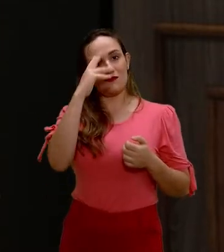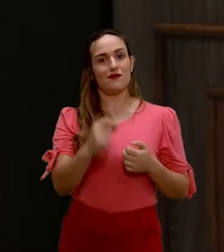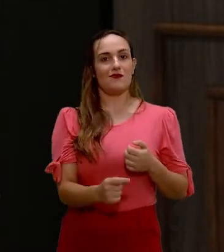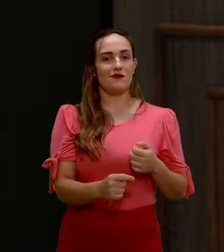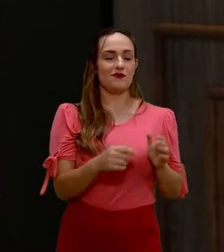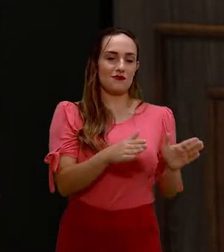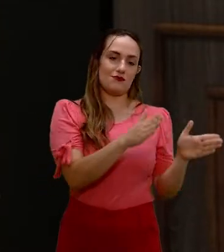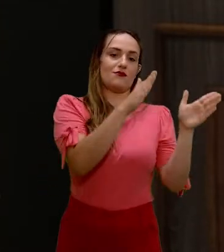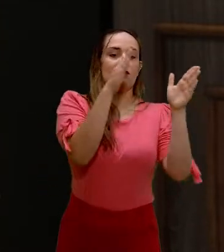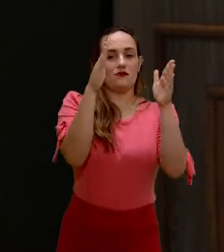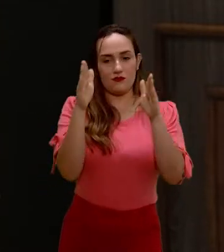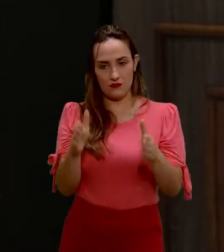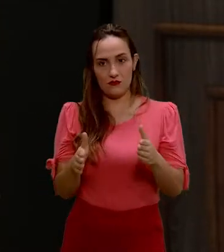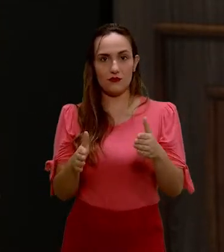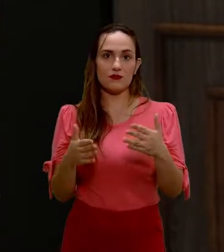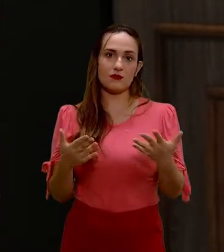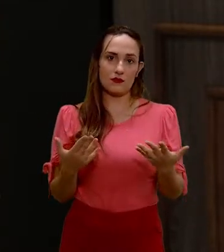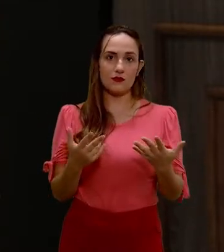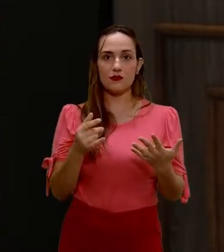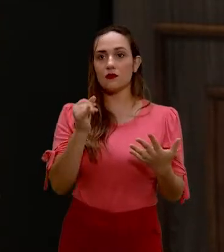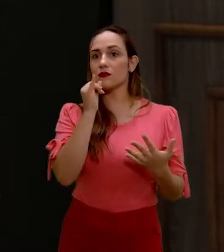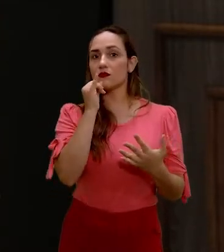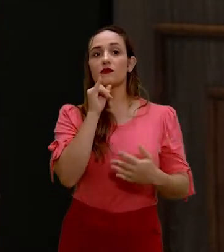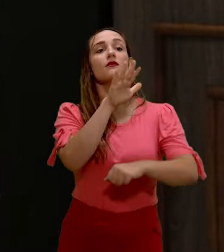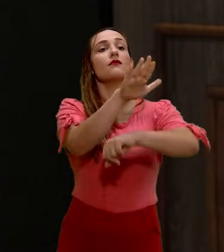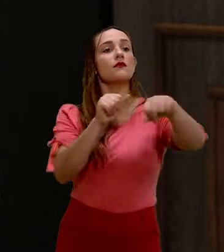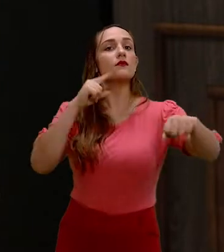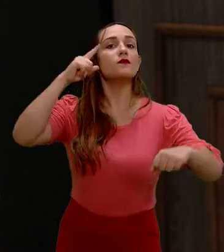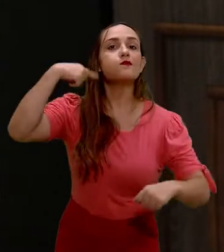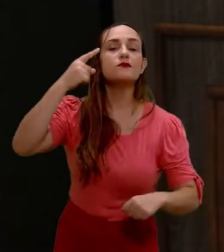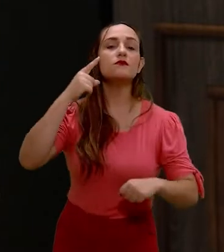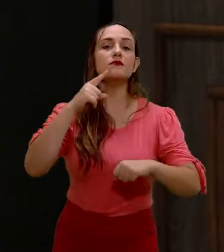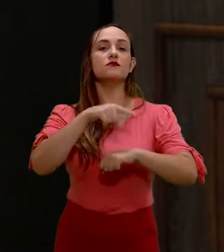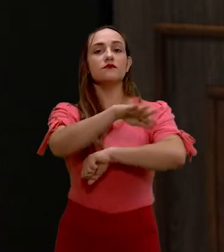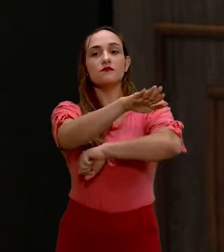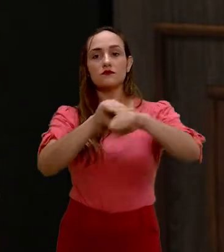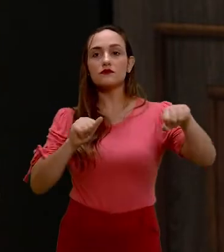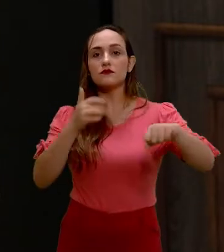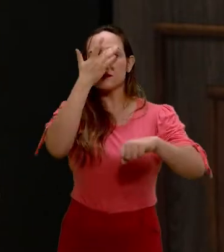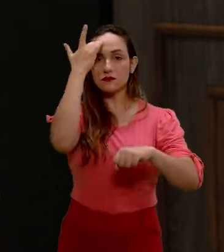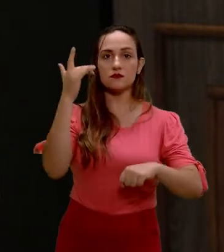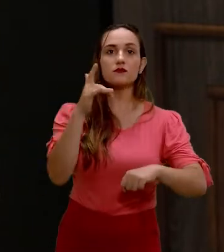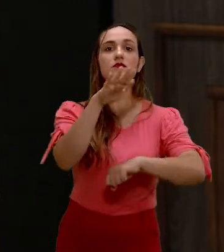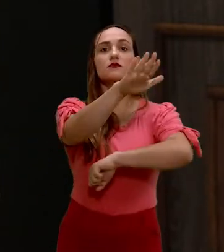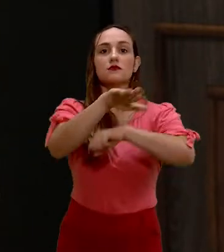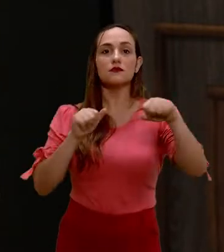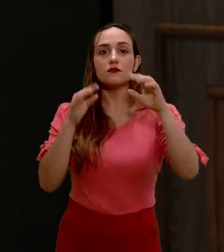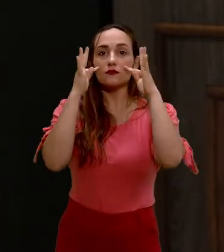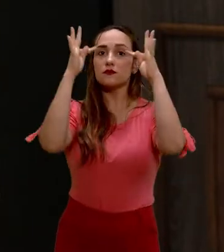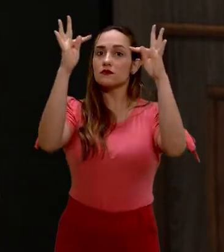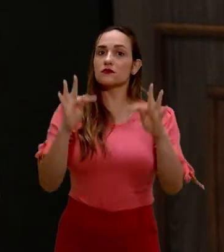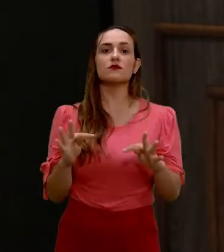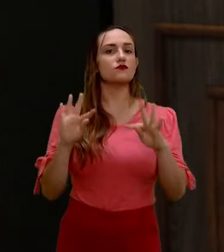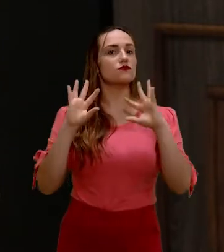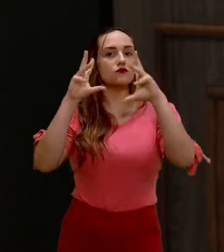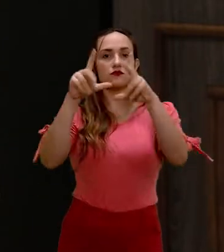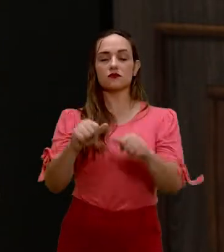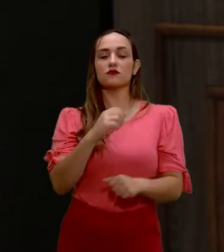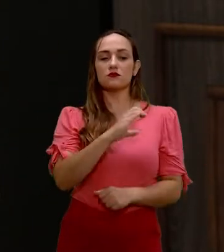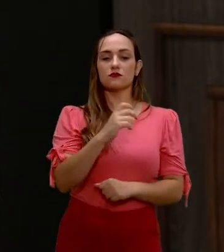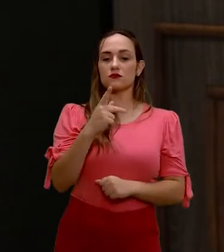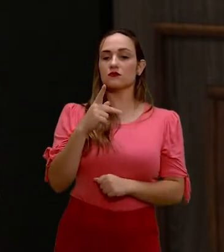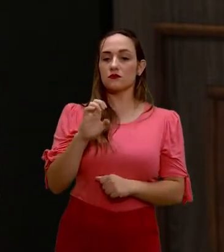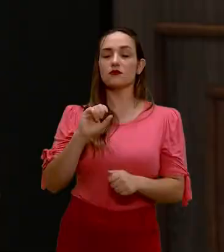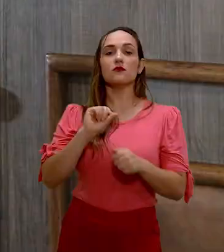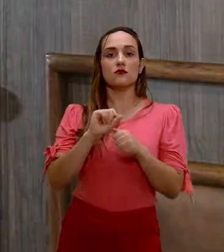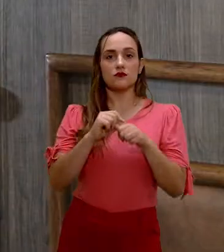Ministério Público, vista pela Defensoria, intimação do advogado, intimação da parte, intimação de testemunhas, tudo isso é processado pela